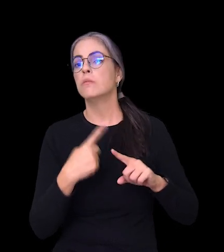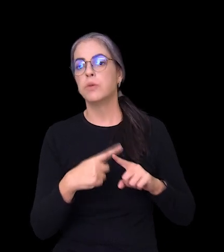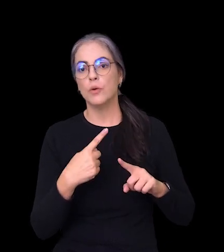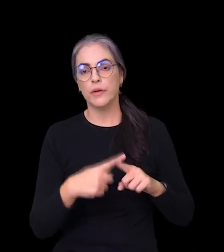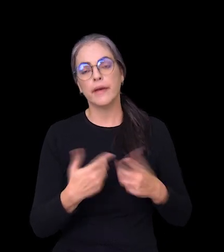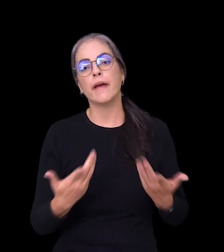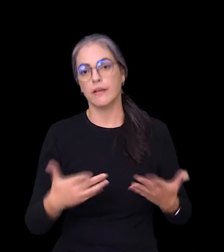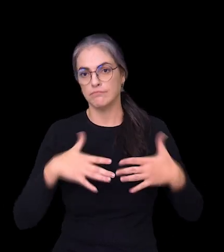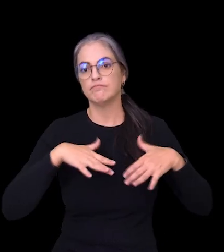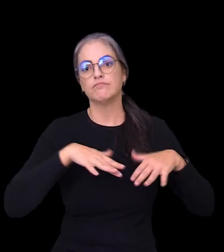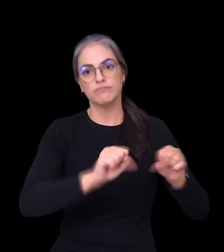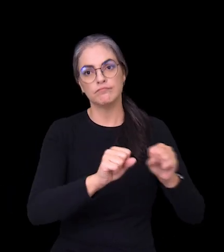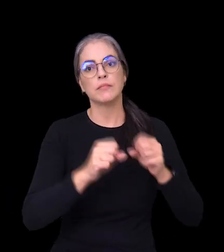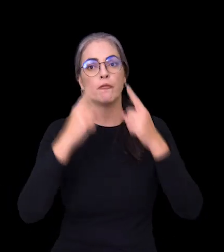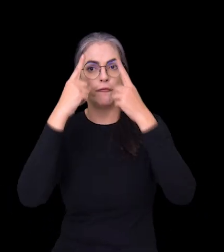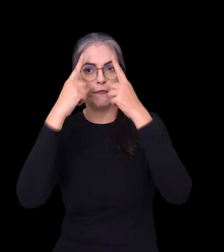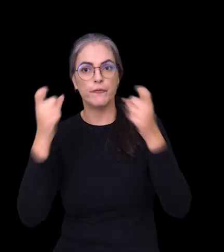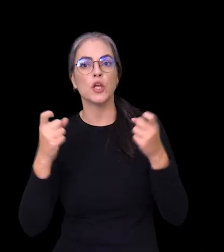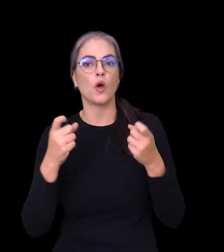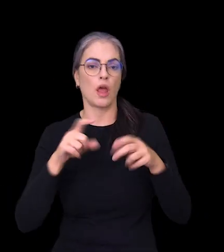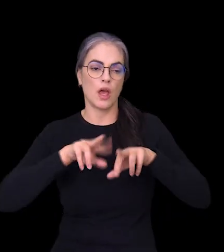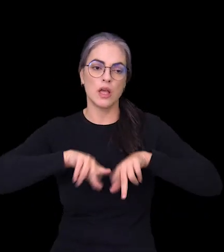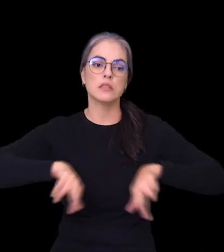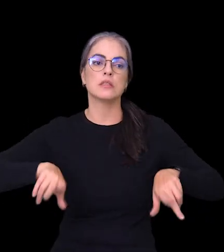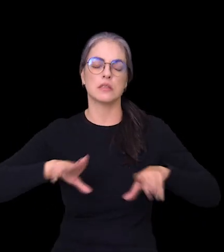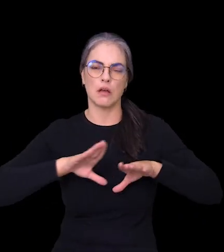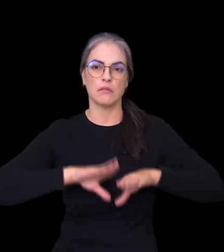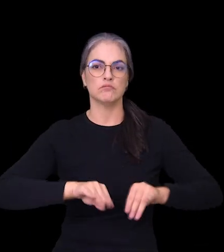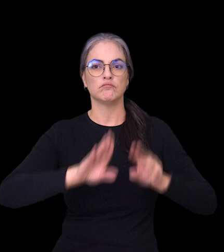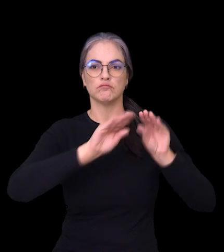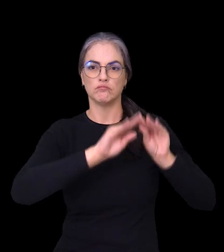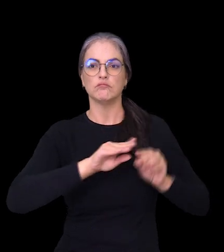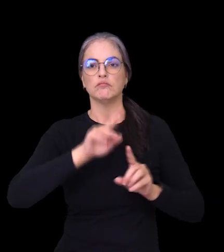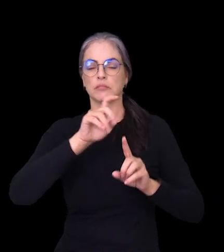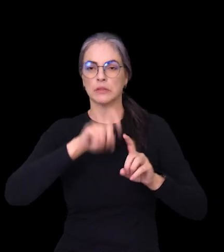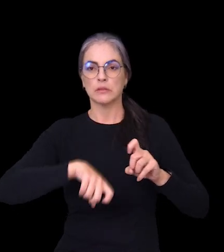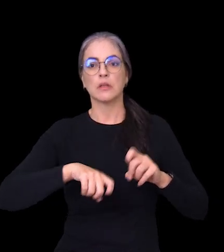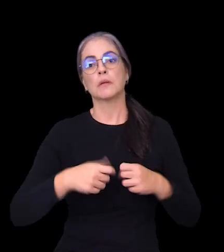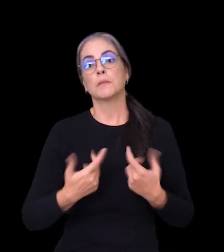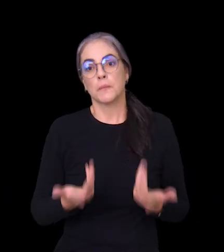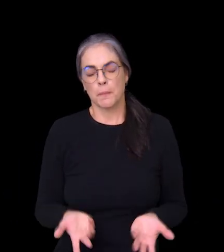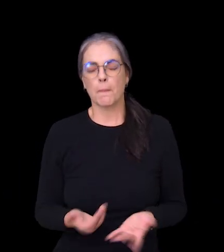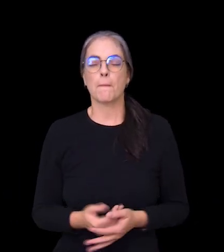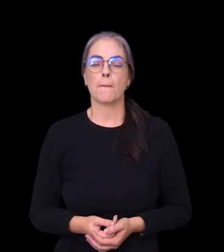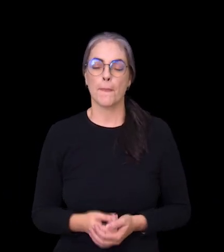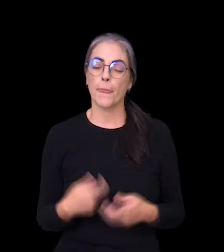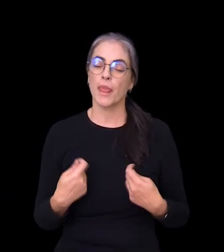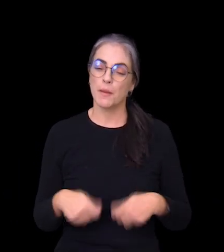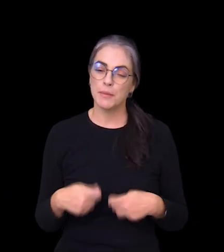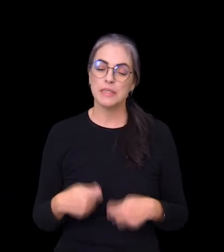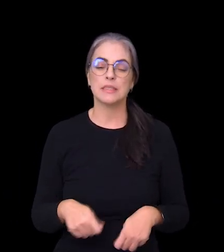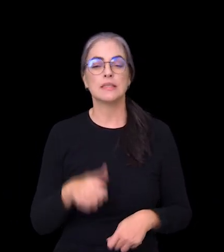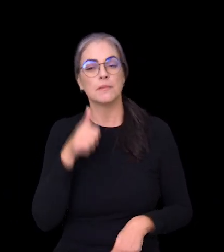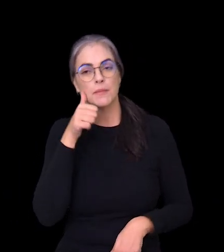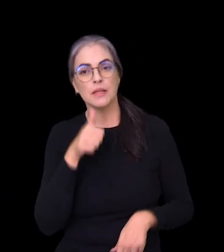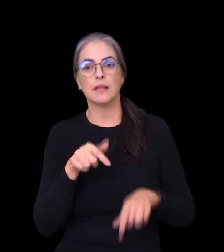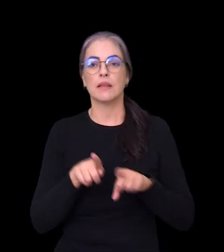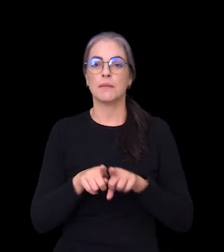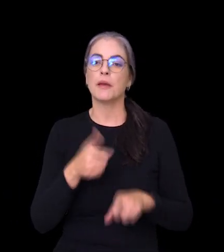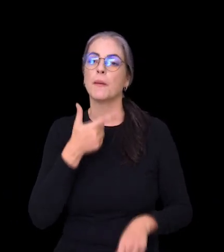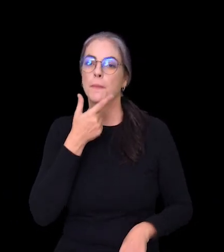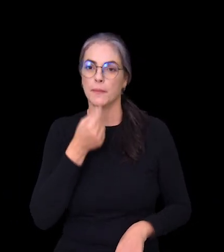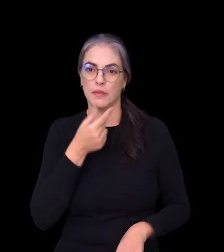importante trabalhar numa rede de proteção, mas também trabalhar desde o início com os meninos, envolvendo os meninos, trazendo a